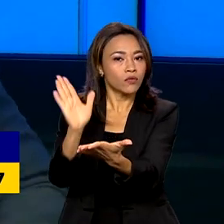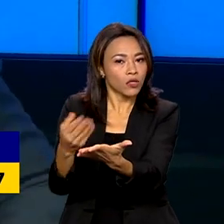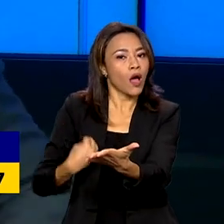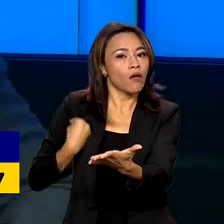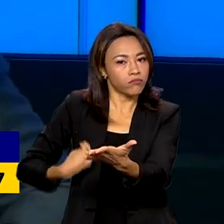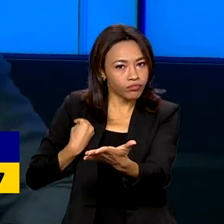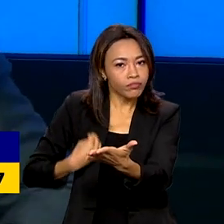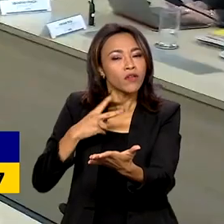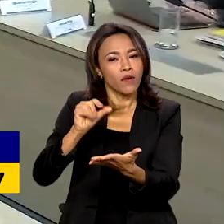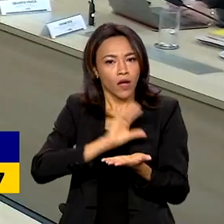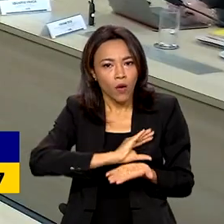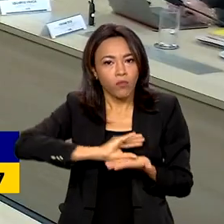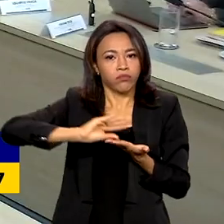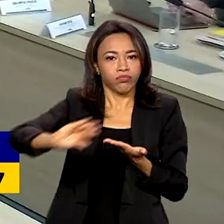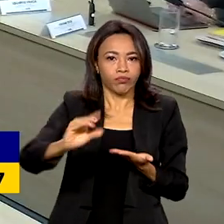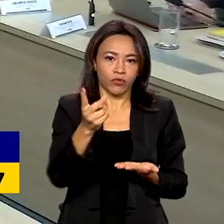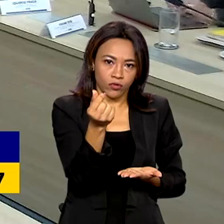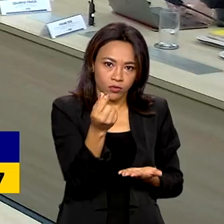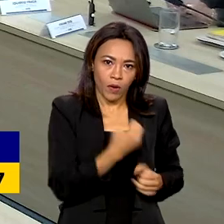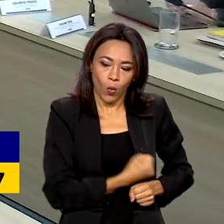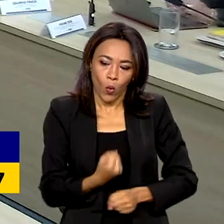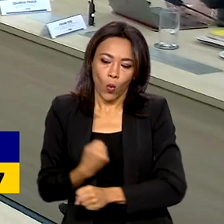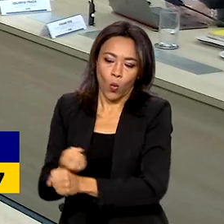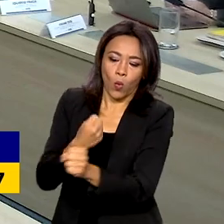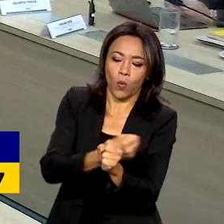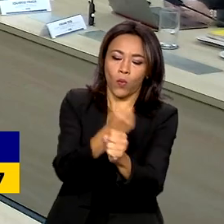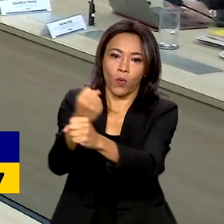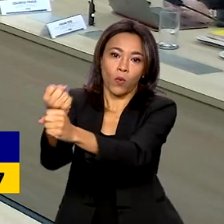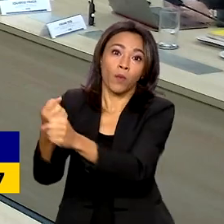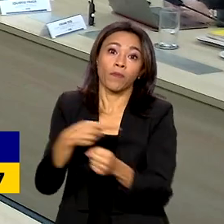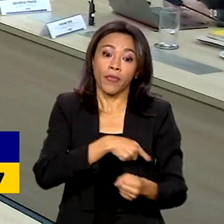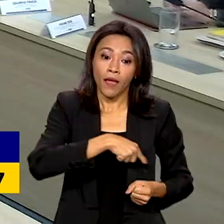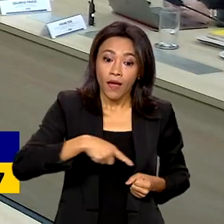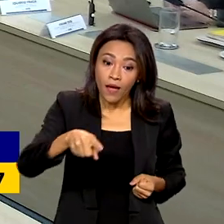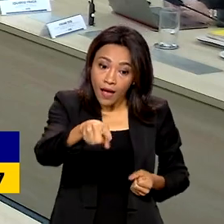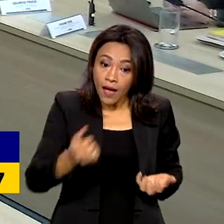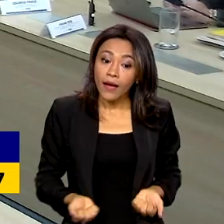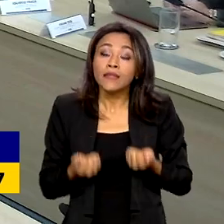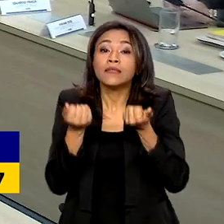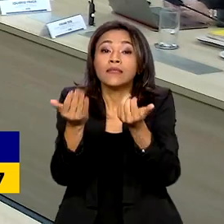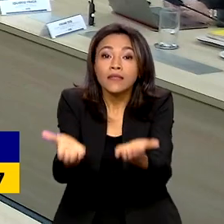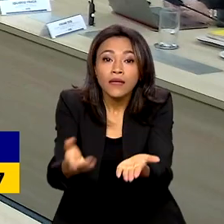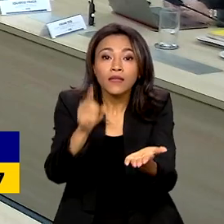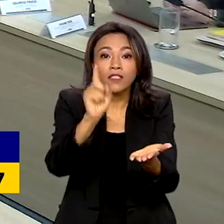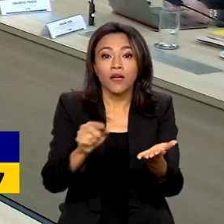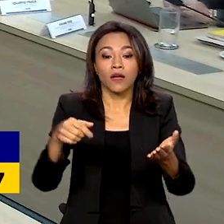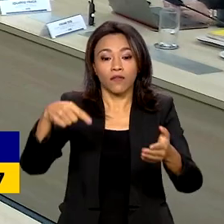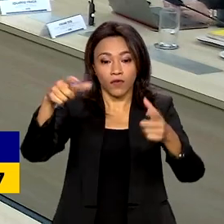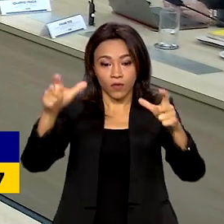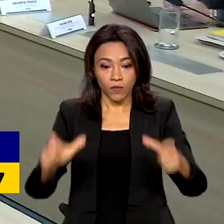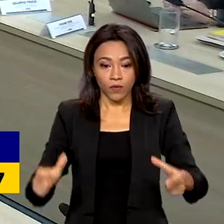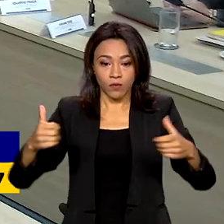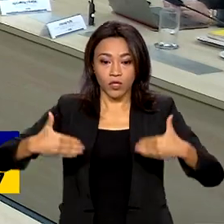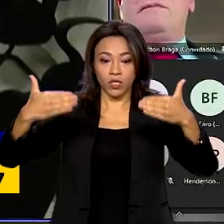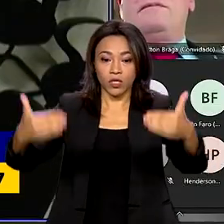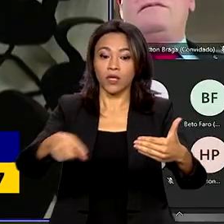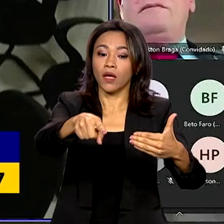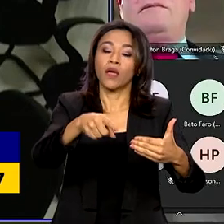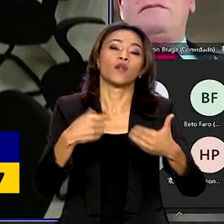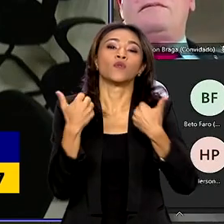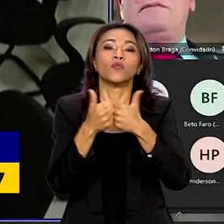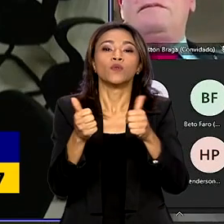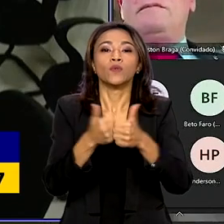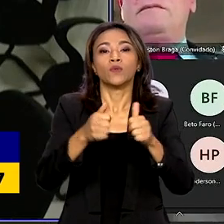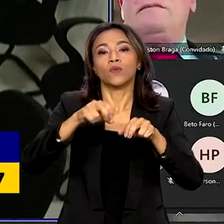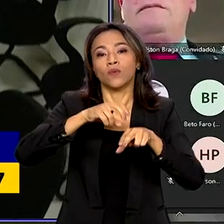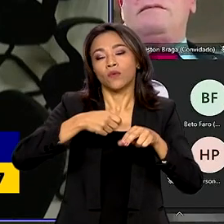receberão recurso a solenidade de entrega da obra aconteceu na sede do Ministério dos transportes em Brasília e